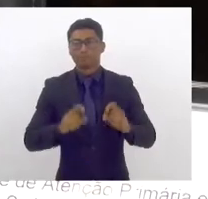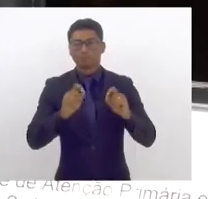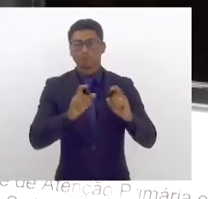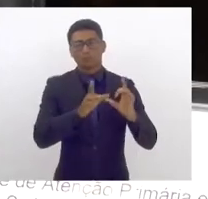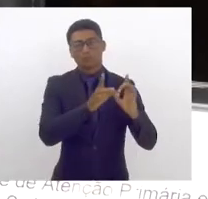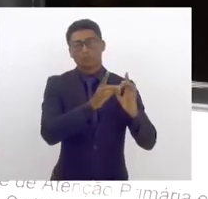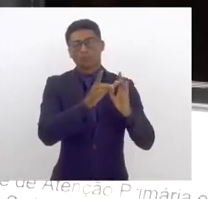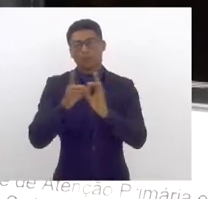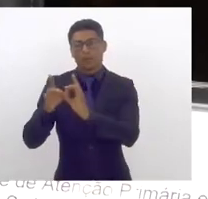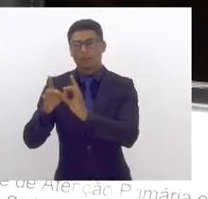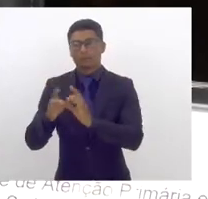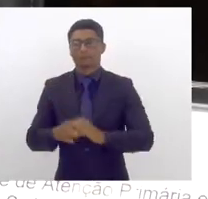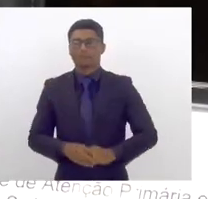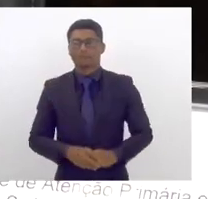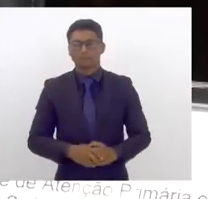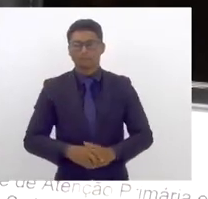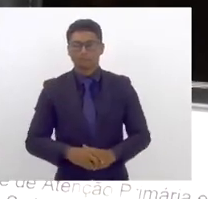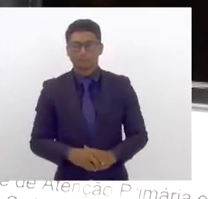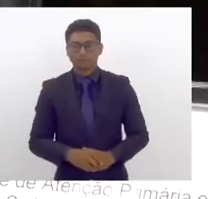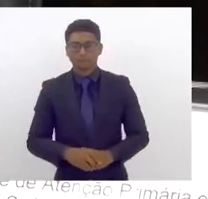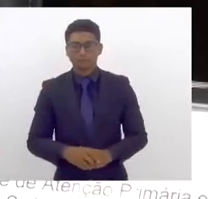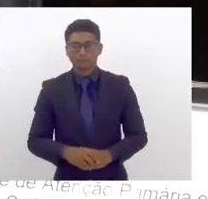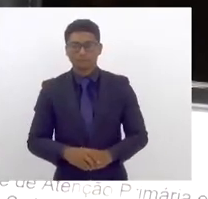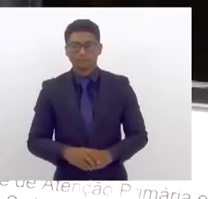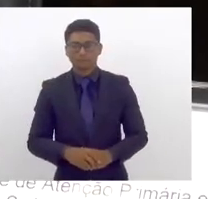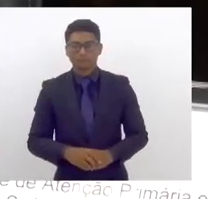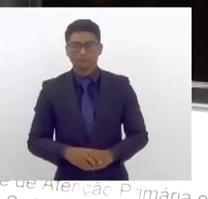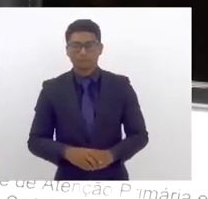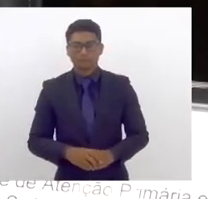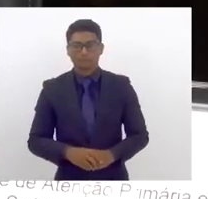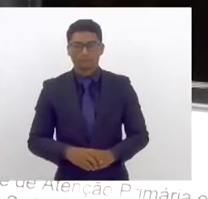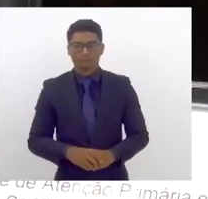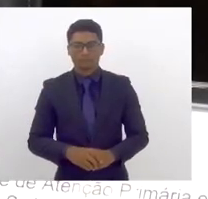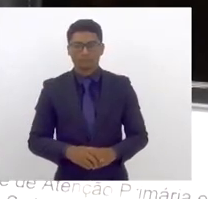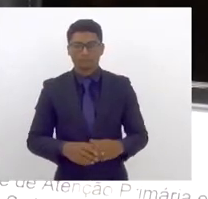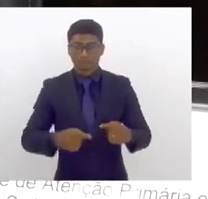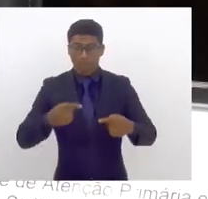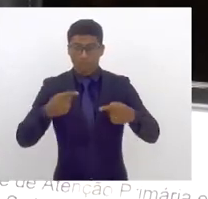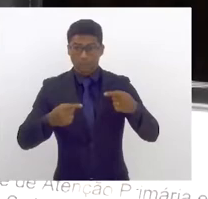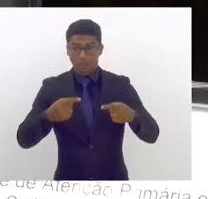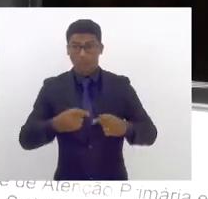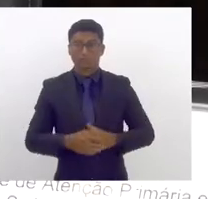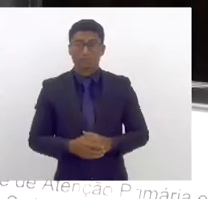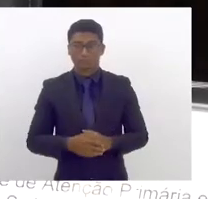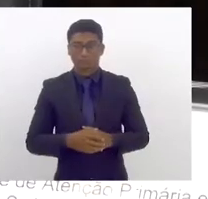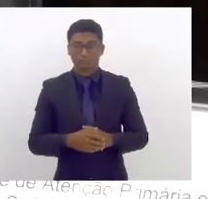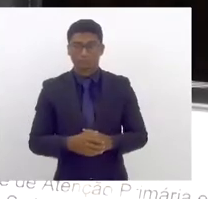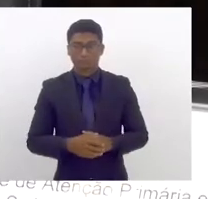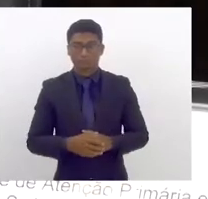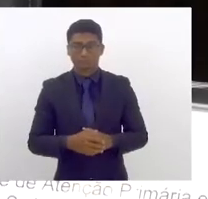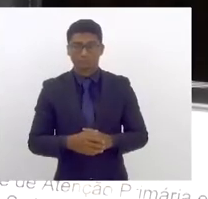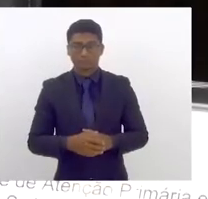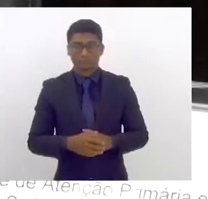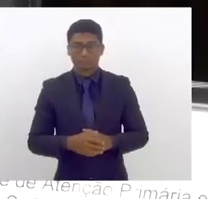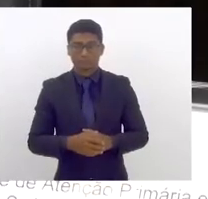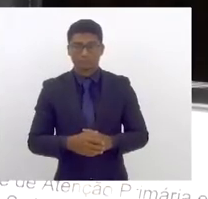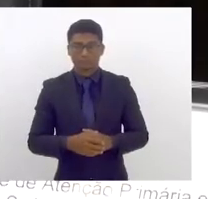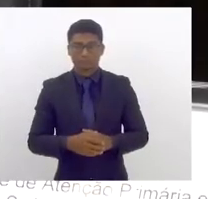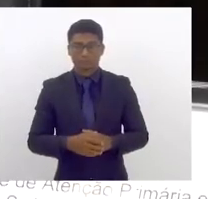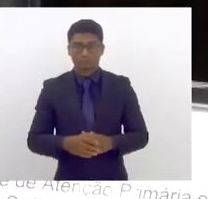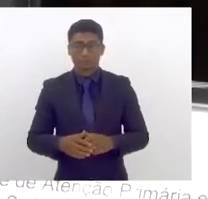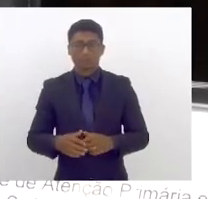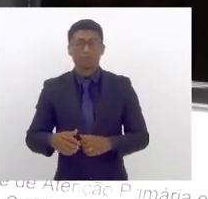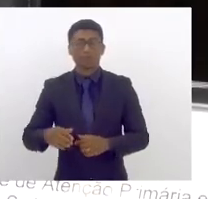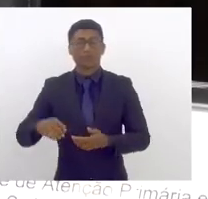integrada de modo geral as políticas e as necessidades no campo da alimentação